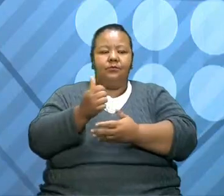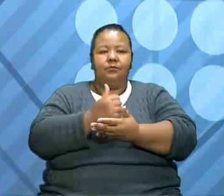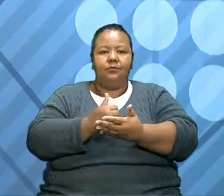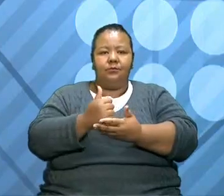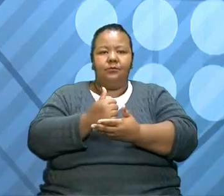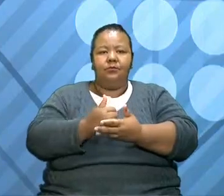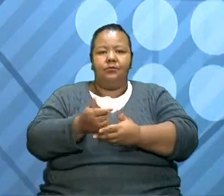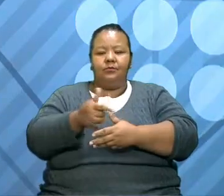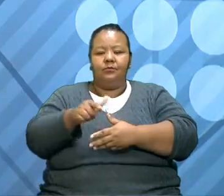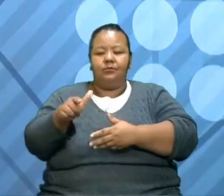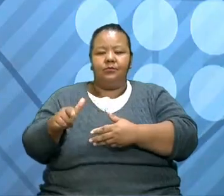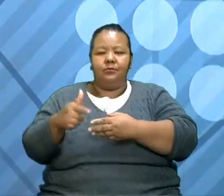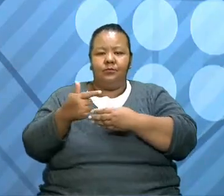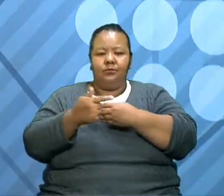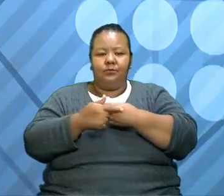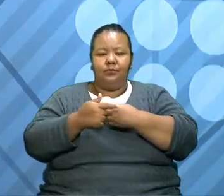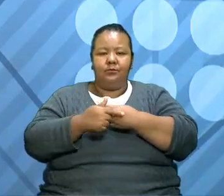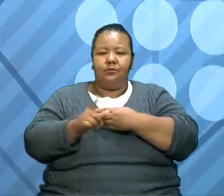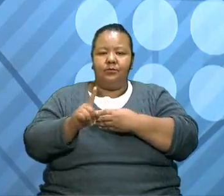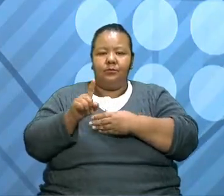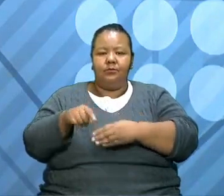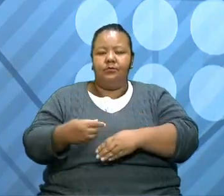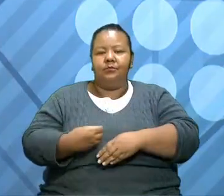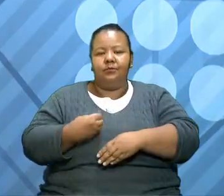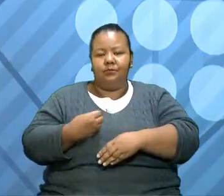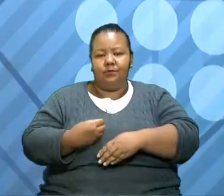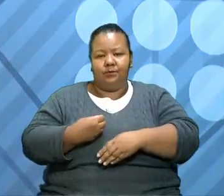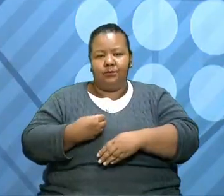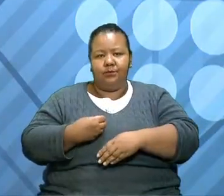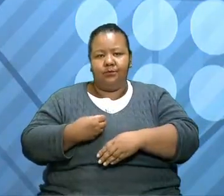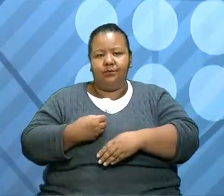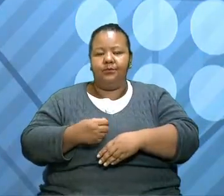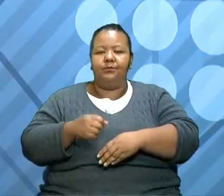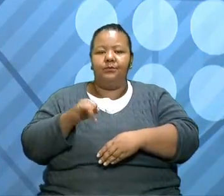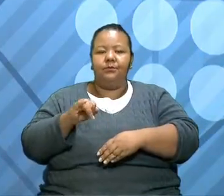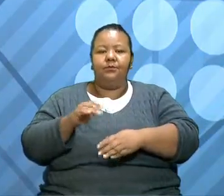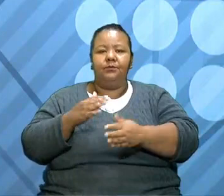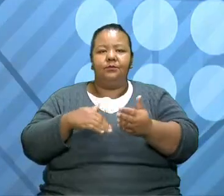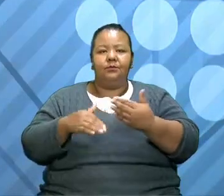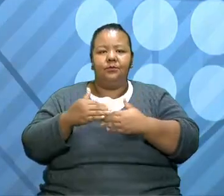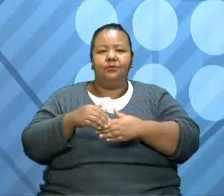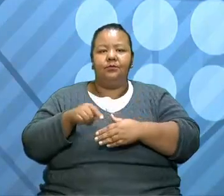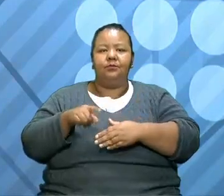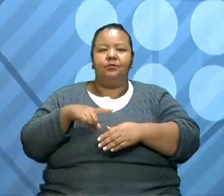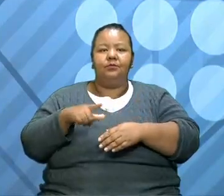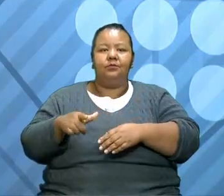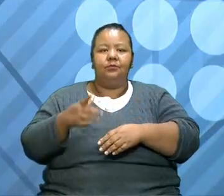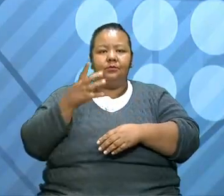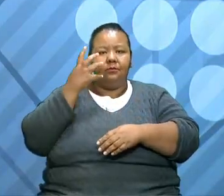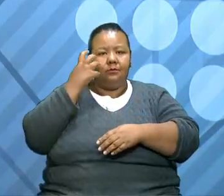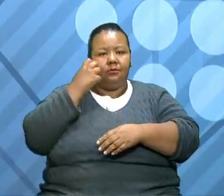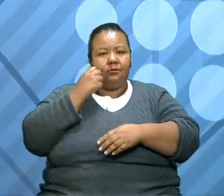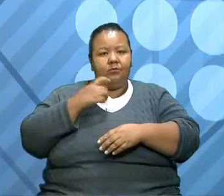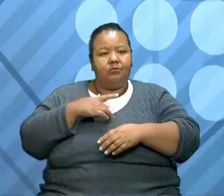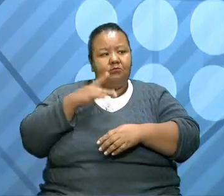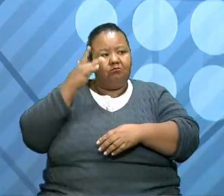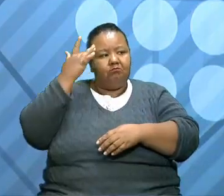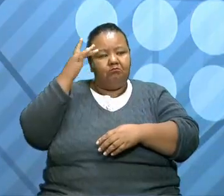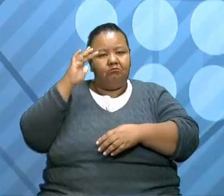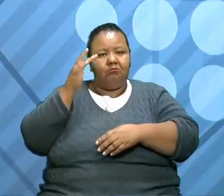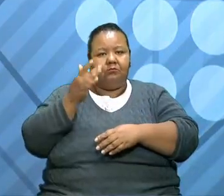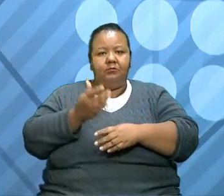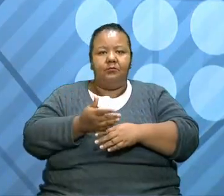central, mas as outras funções não. E funciona. Se todas as partes estão tendo lucros, aí já é uma